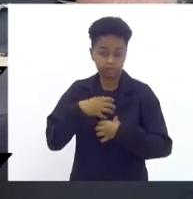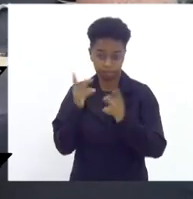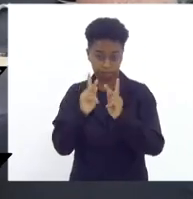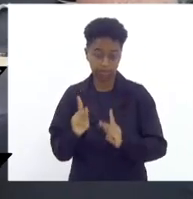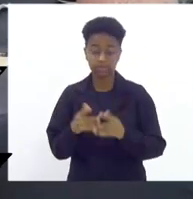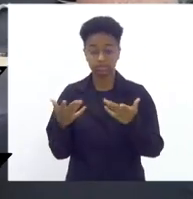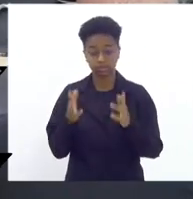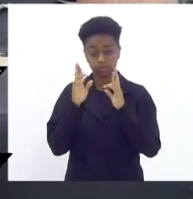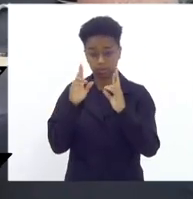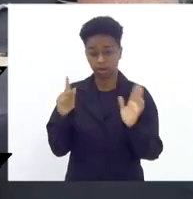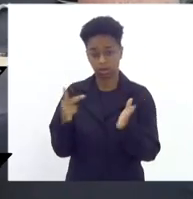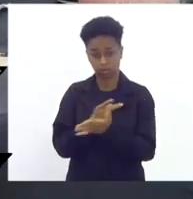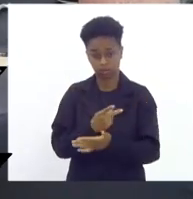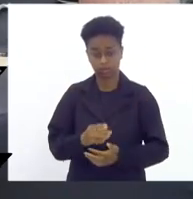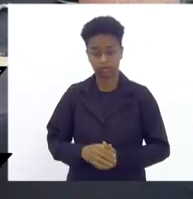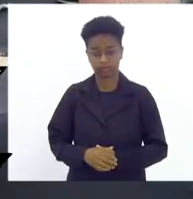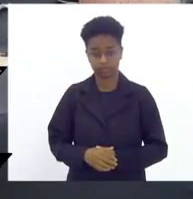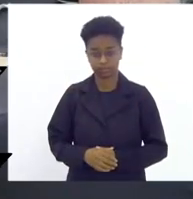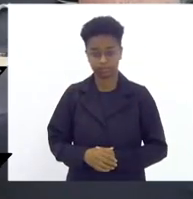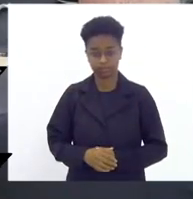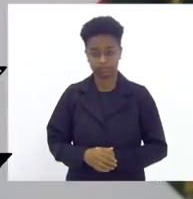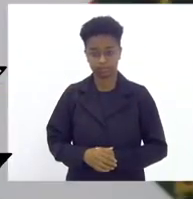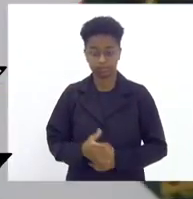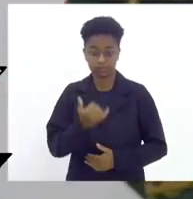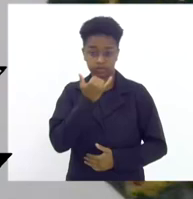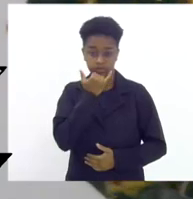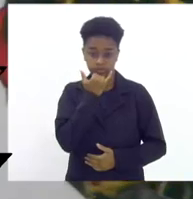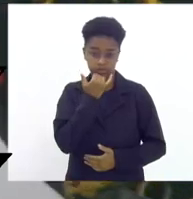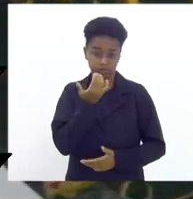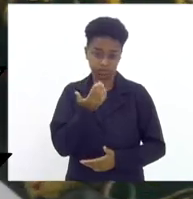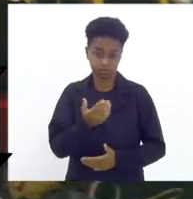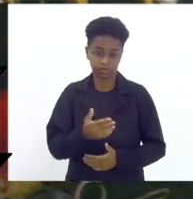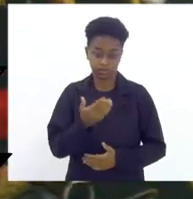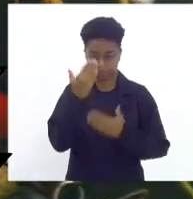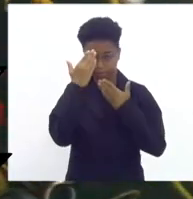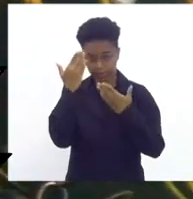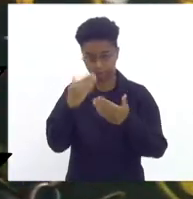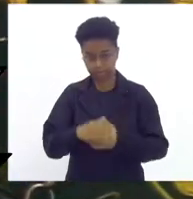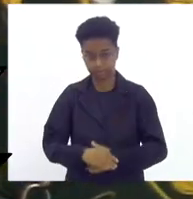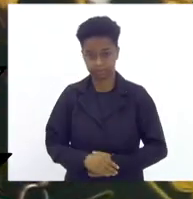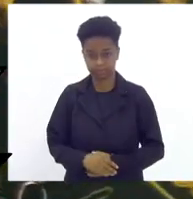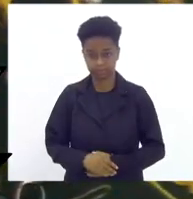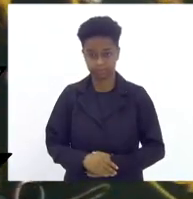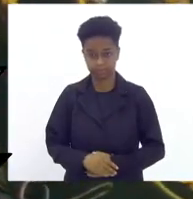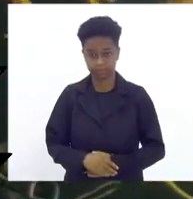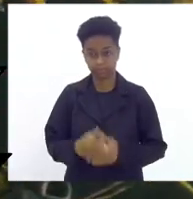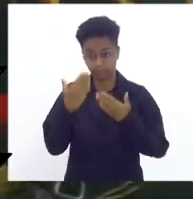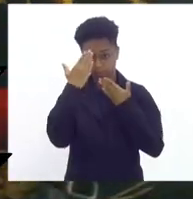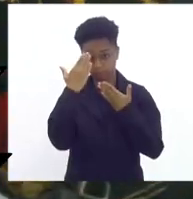isso vai acontecer tá bom e desculpa aí Obrigado também